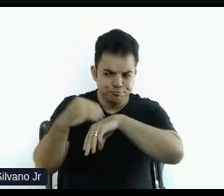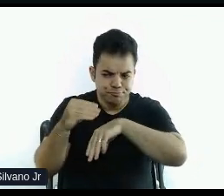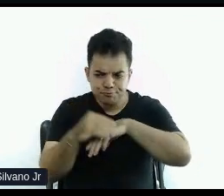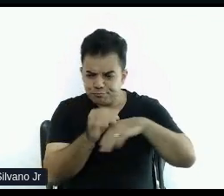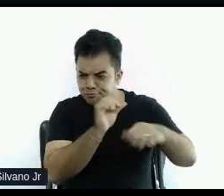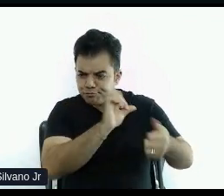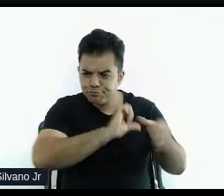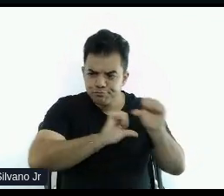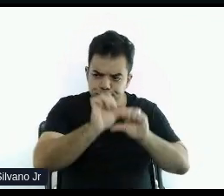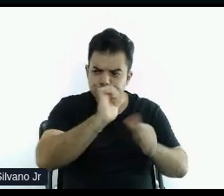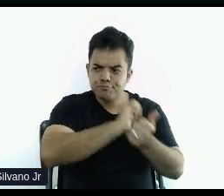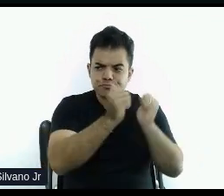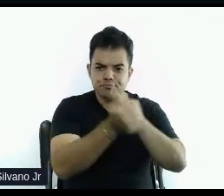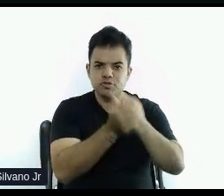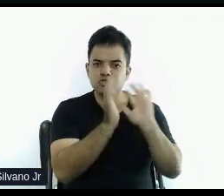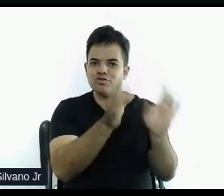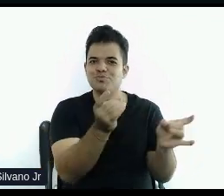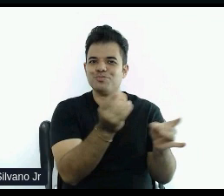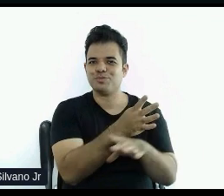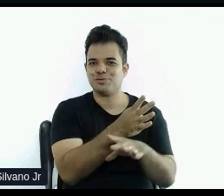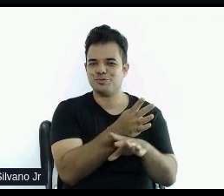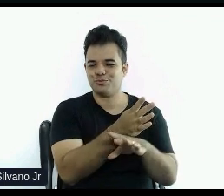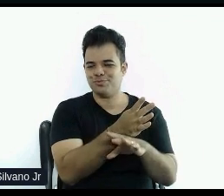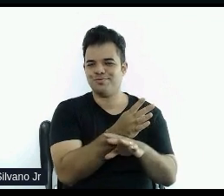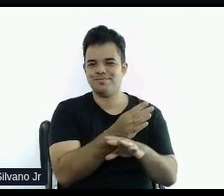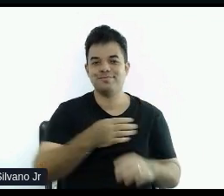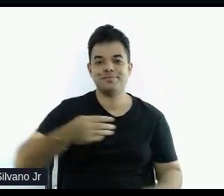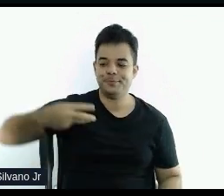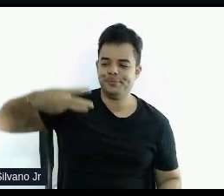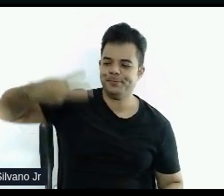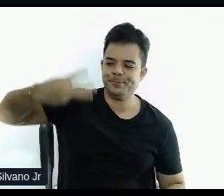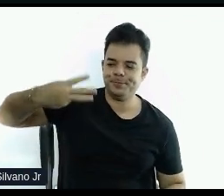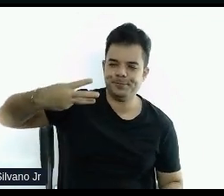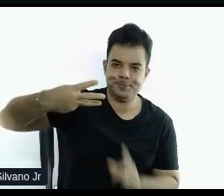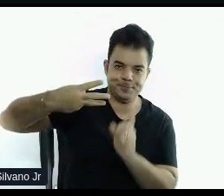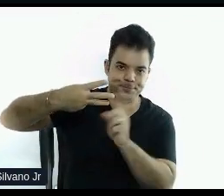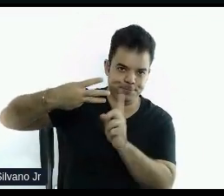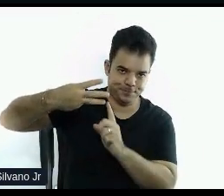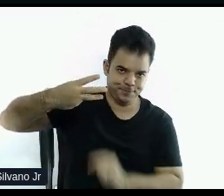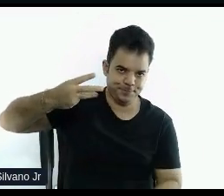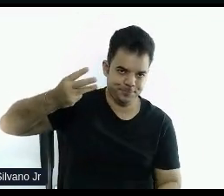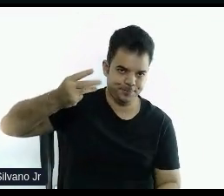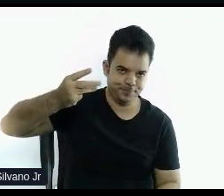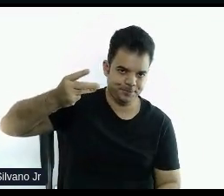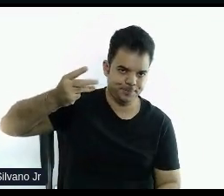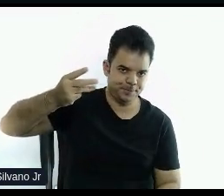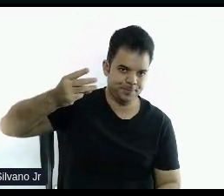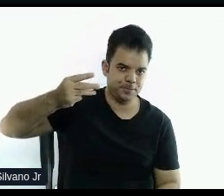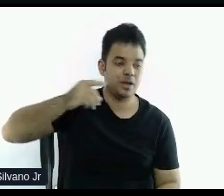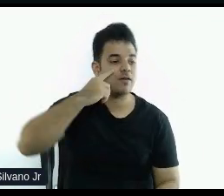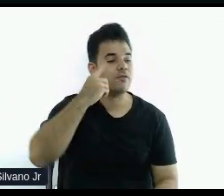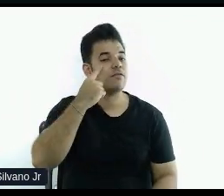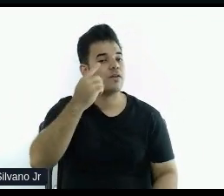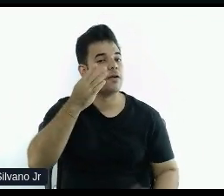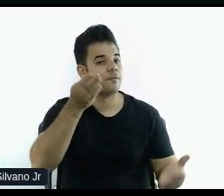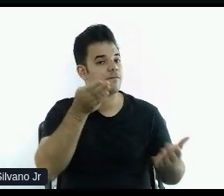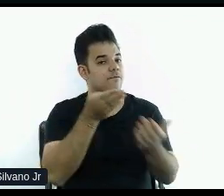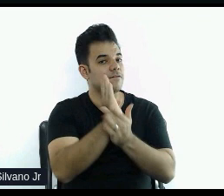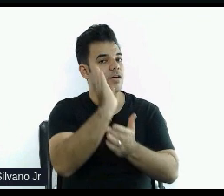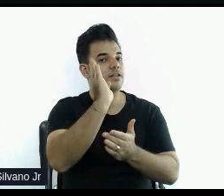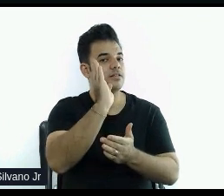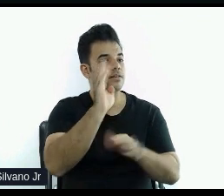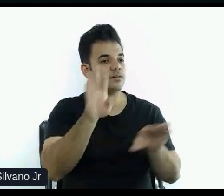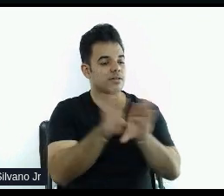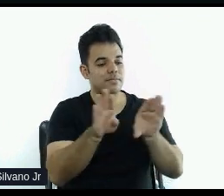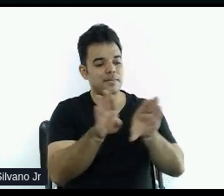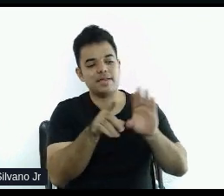foi desenvolvido. E o terceiro pilar é o pilar da validação e da análise, que é quando de fato a gente